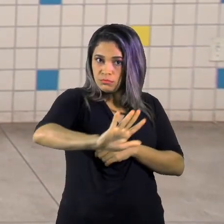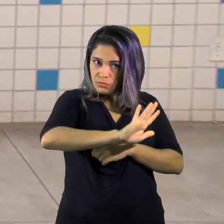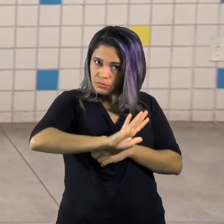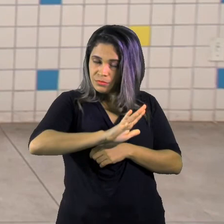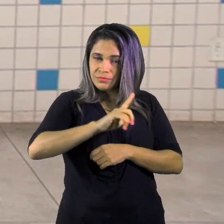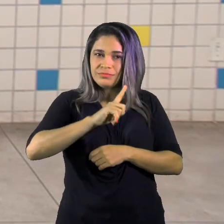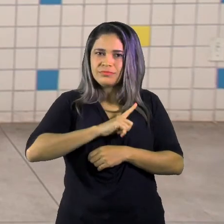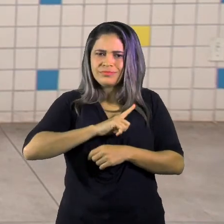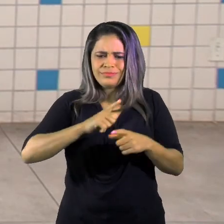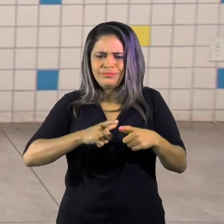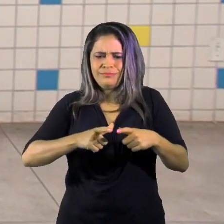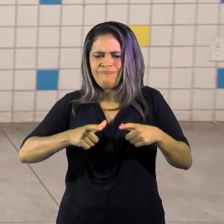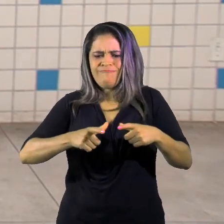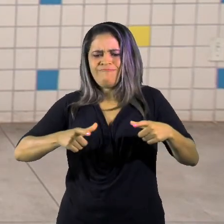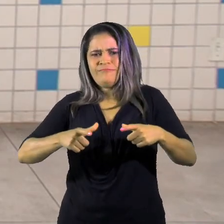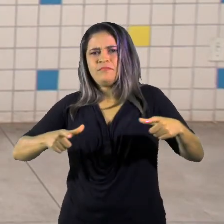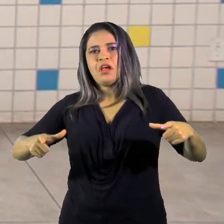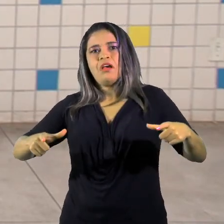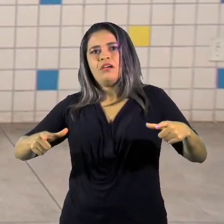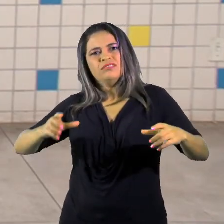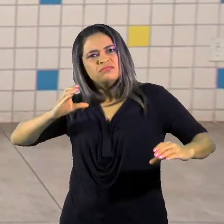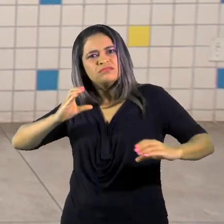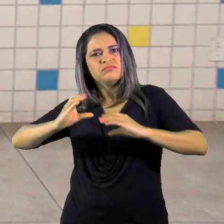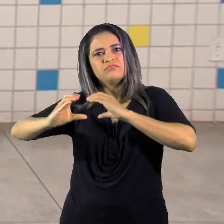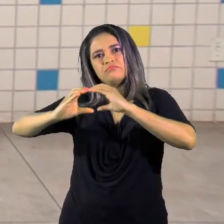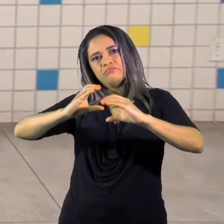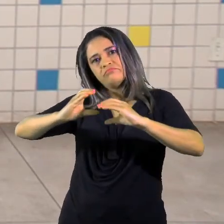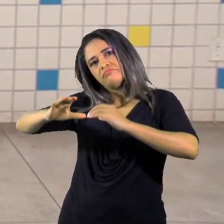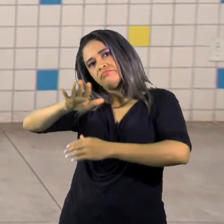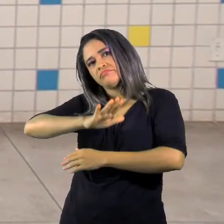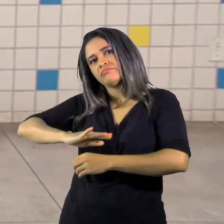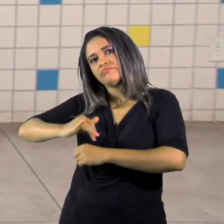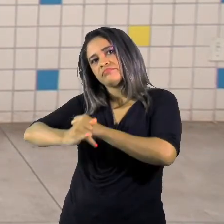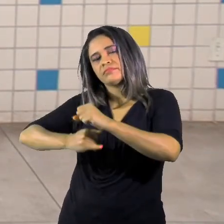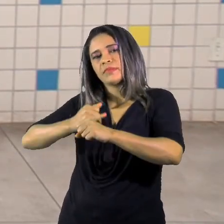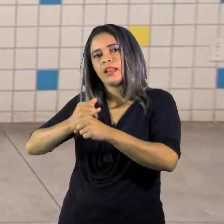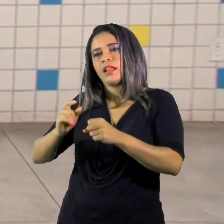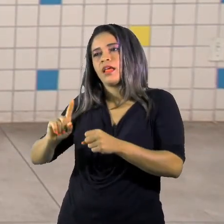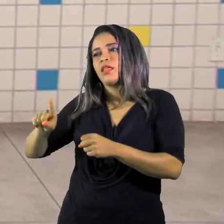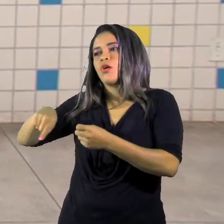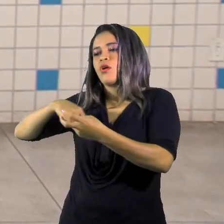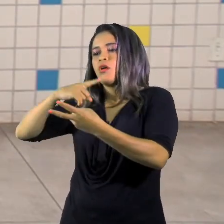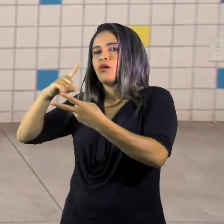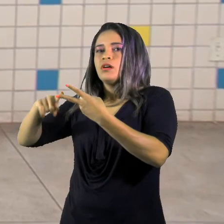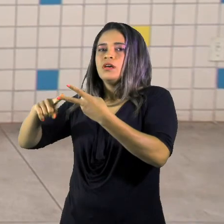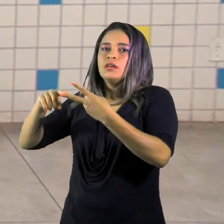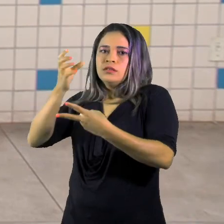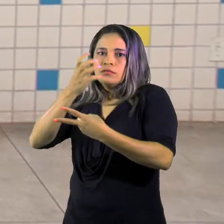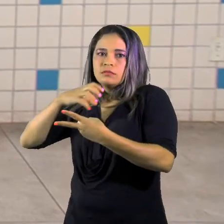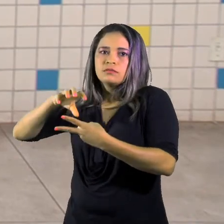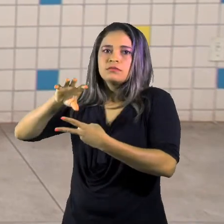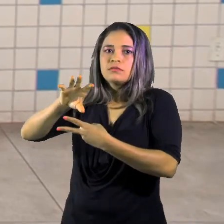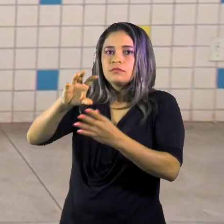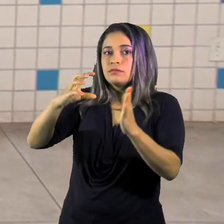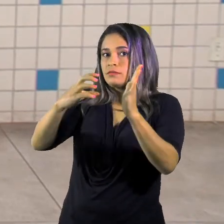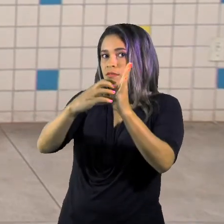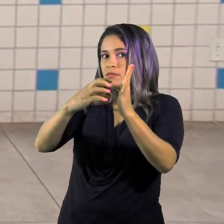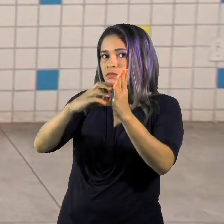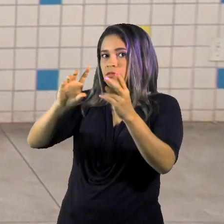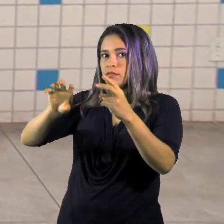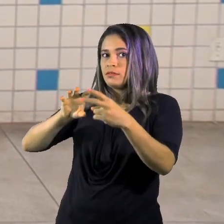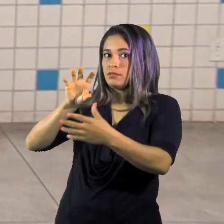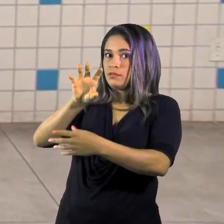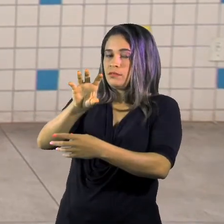o maior acesso às redes de comunicação. E logo em seguida vem a região centro-oeste, depois a